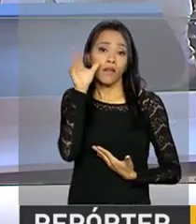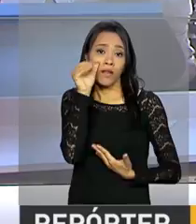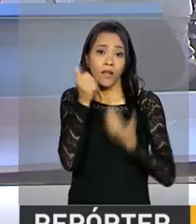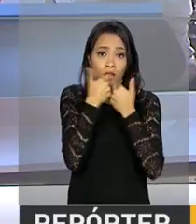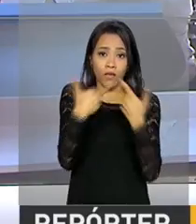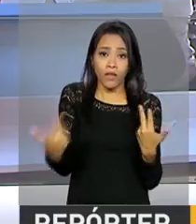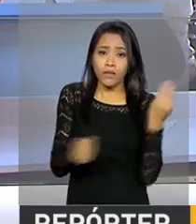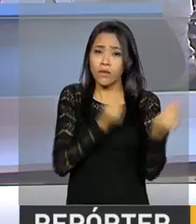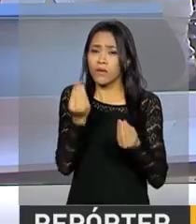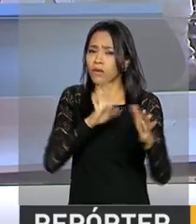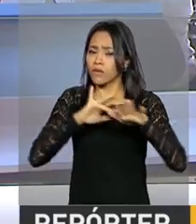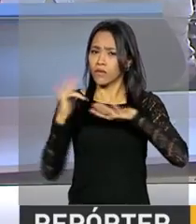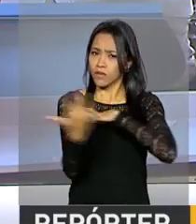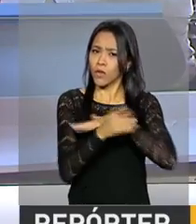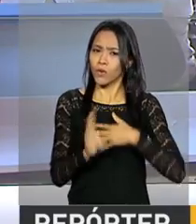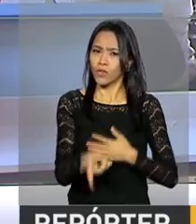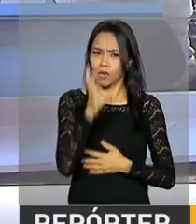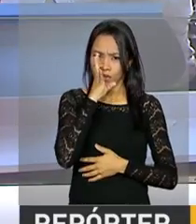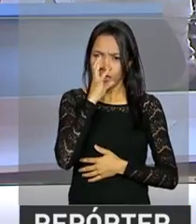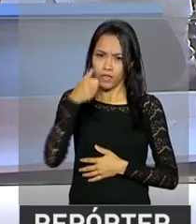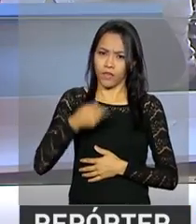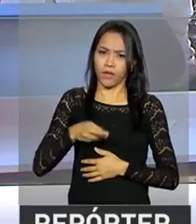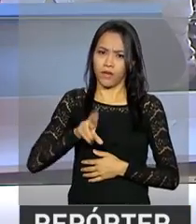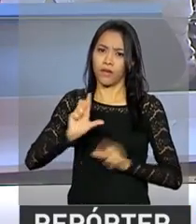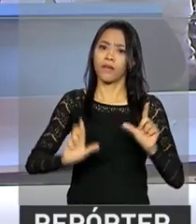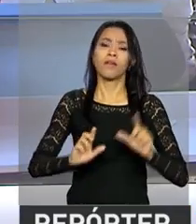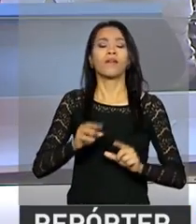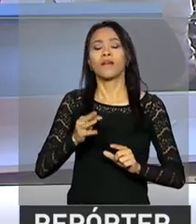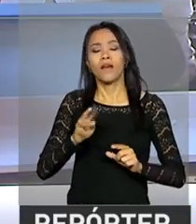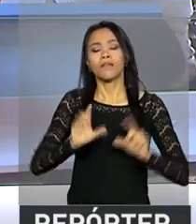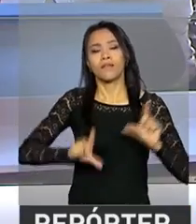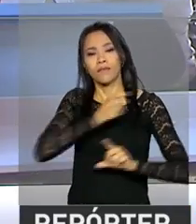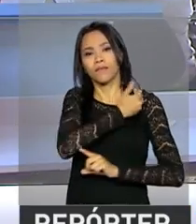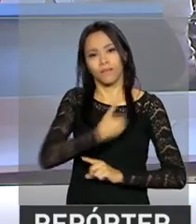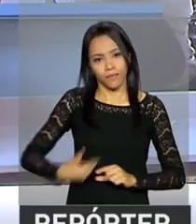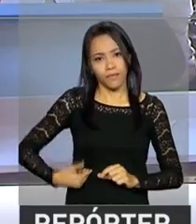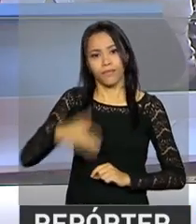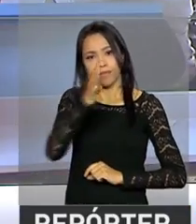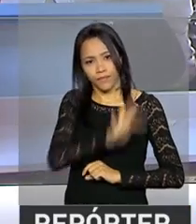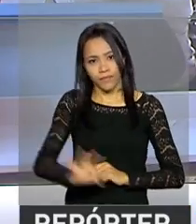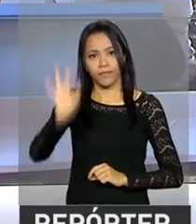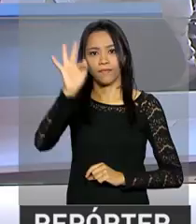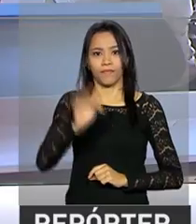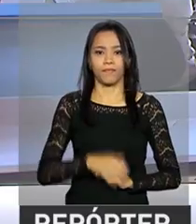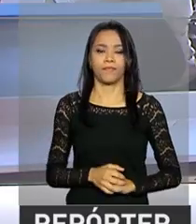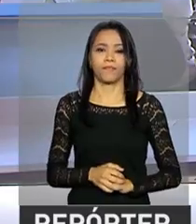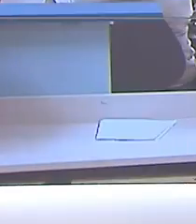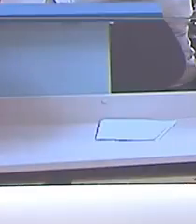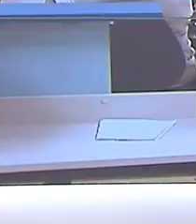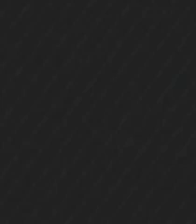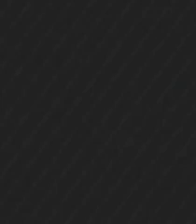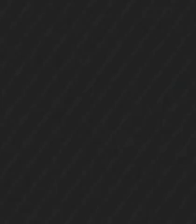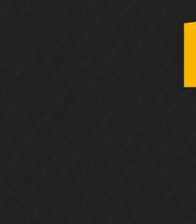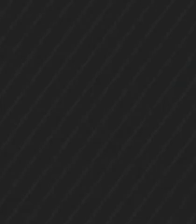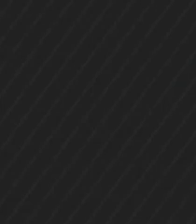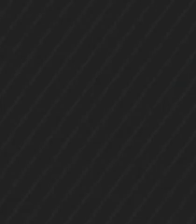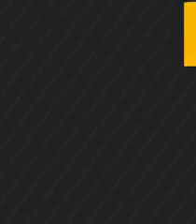também em nossas redes sociais Continue com a gente aqui na TV NBR a TV do Governo Federal